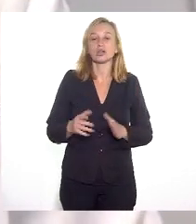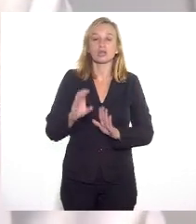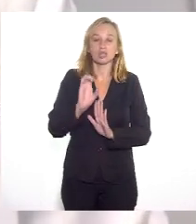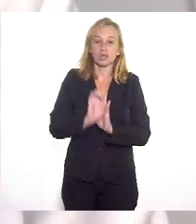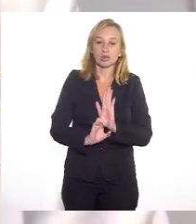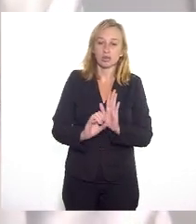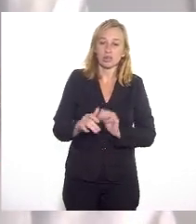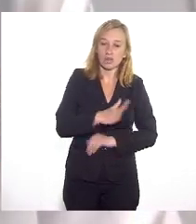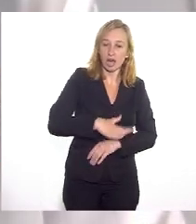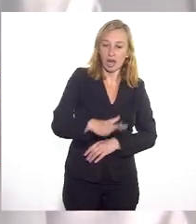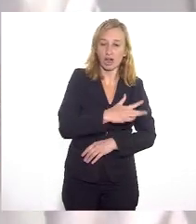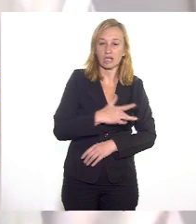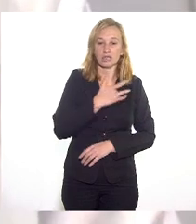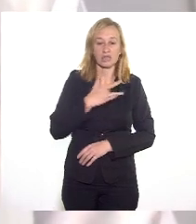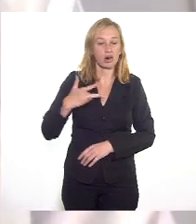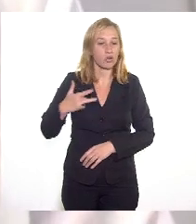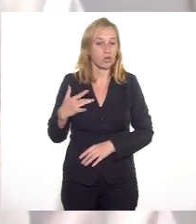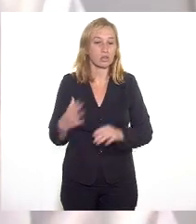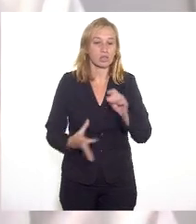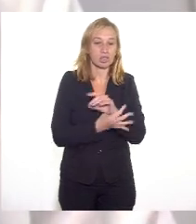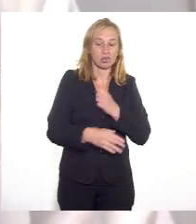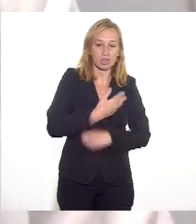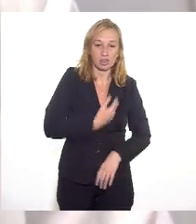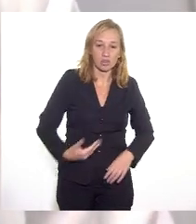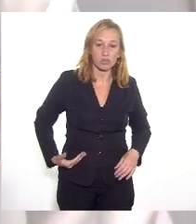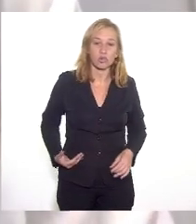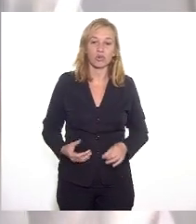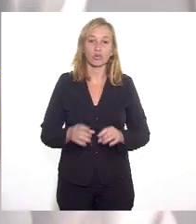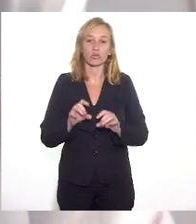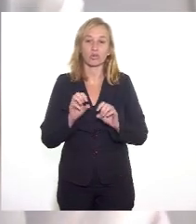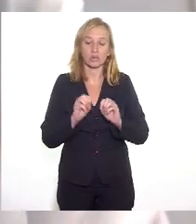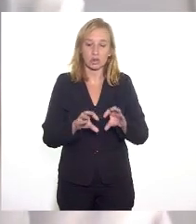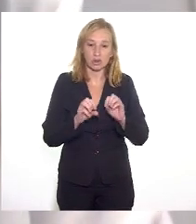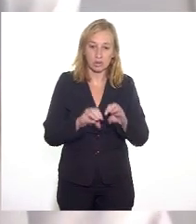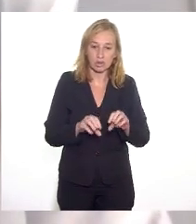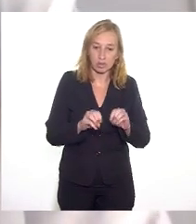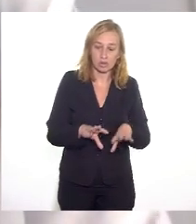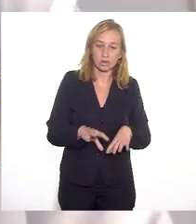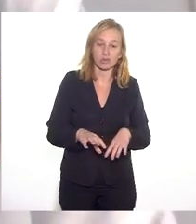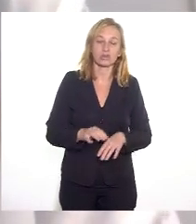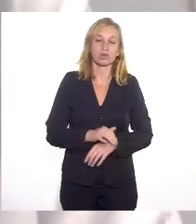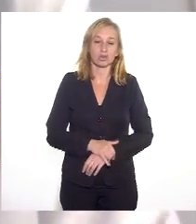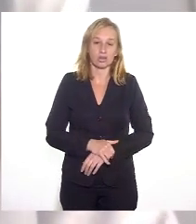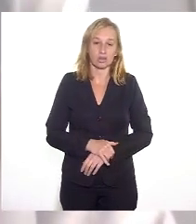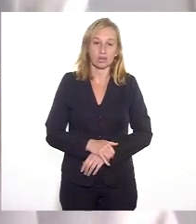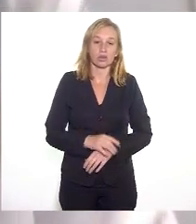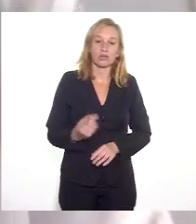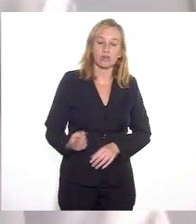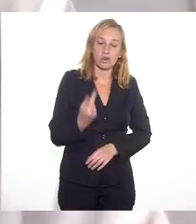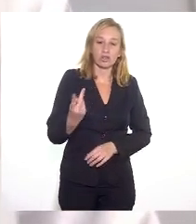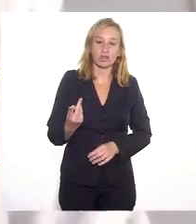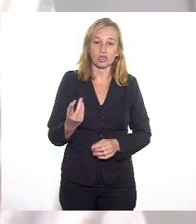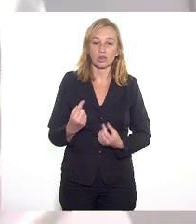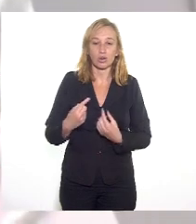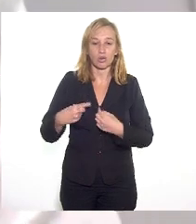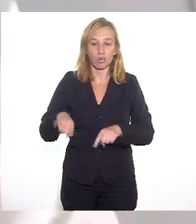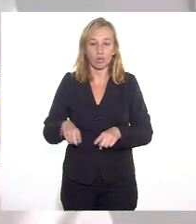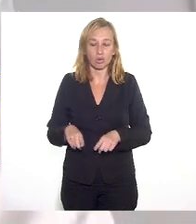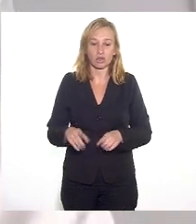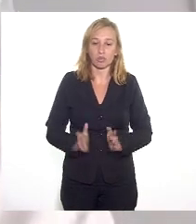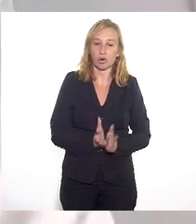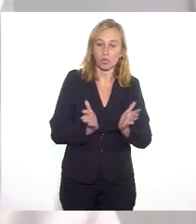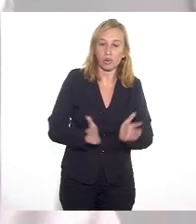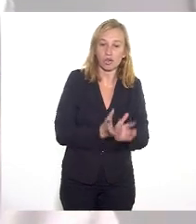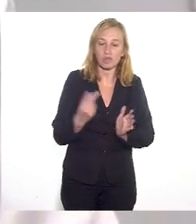de saúde, de segurança pública, de ciência e tecnologia, de educação, priorizando, né, o combate à pobreza, a valorização